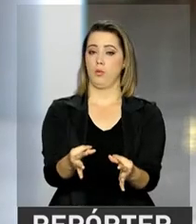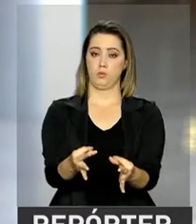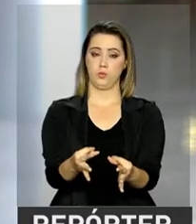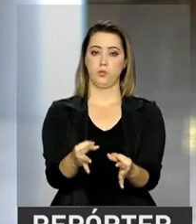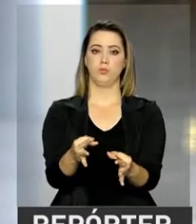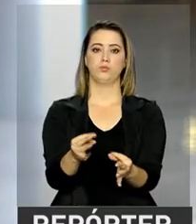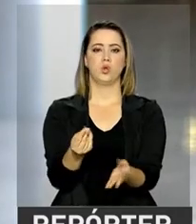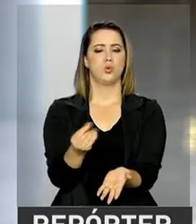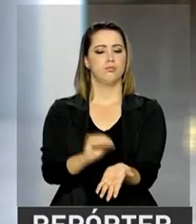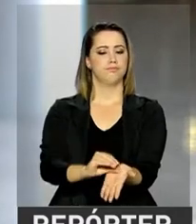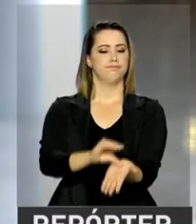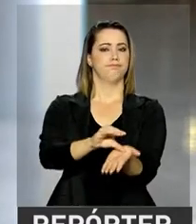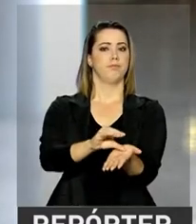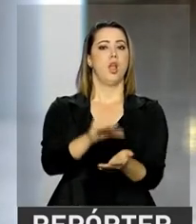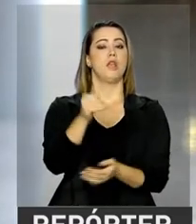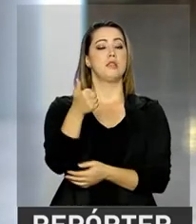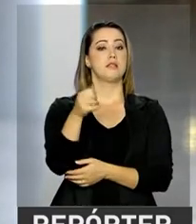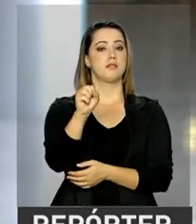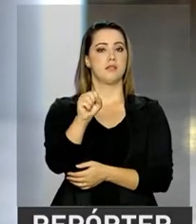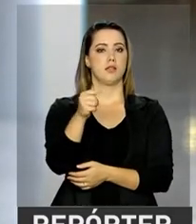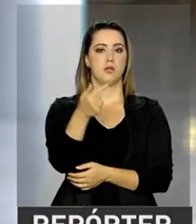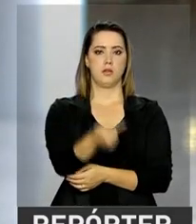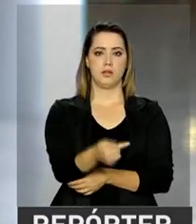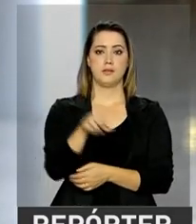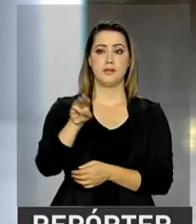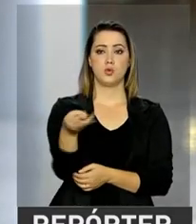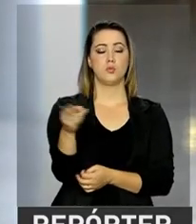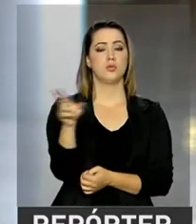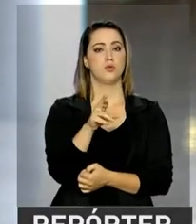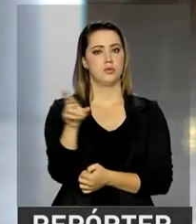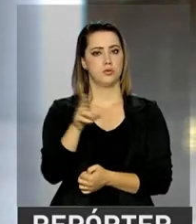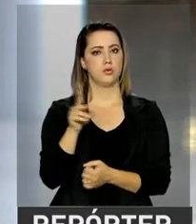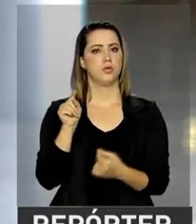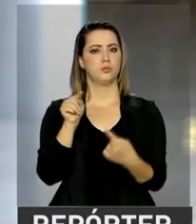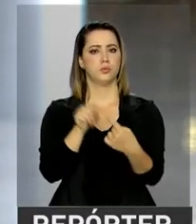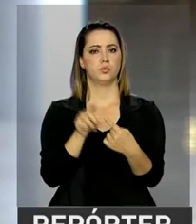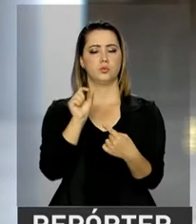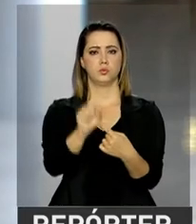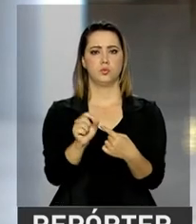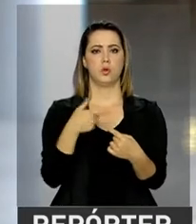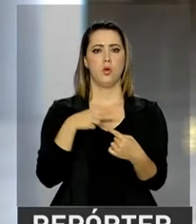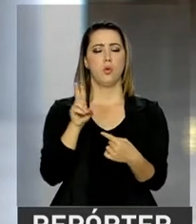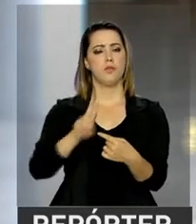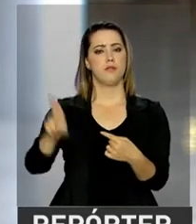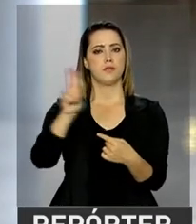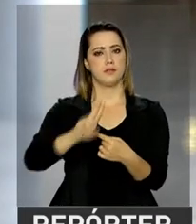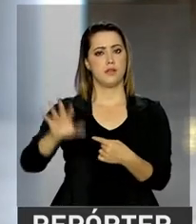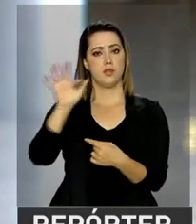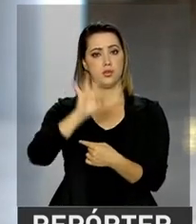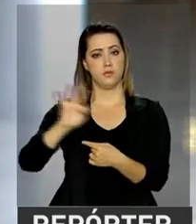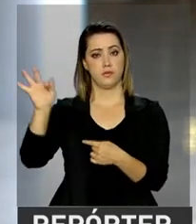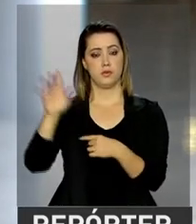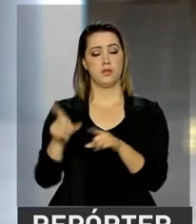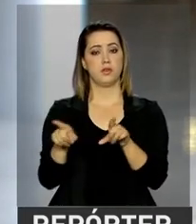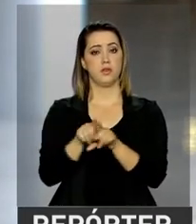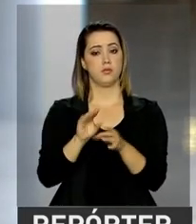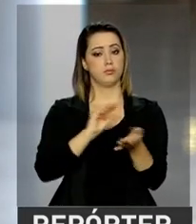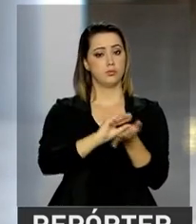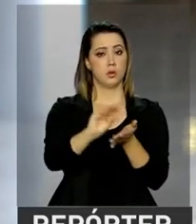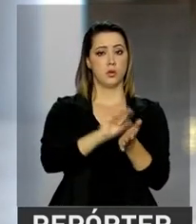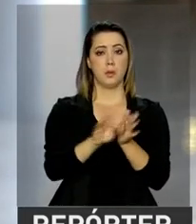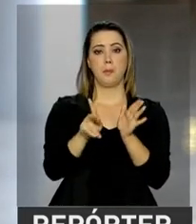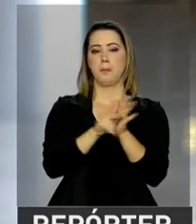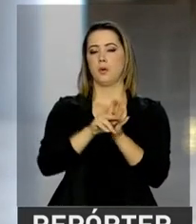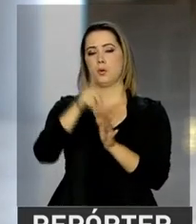dos valores, 187 milhões de reais, foi destinada às universidades federais, incluindo repasses para